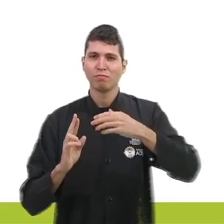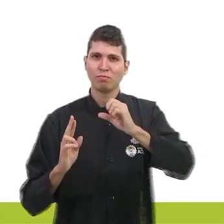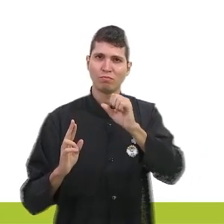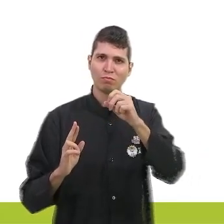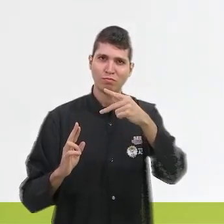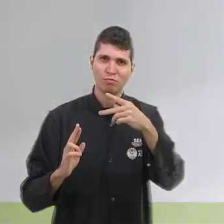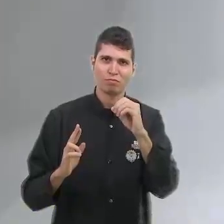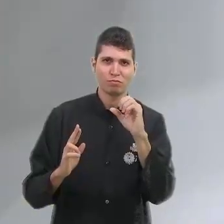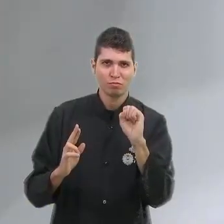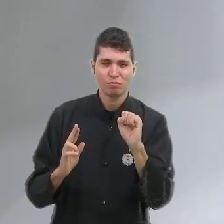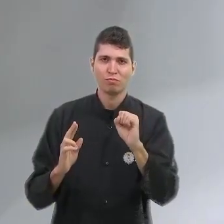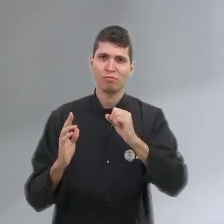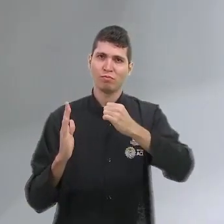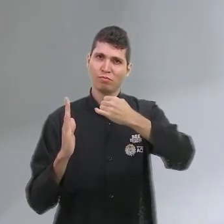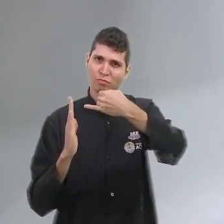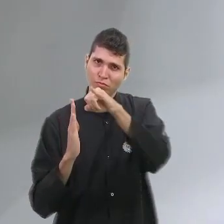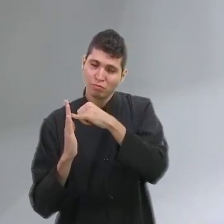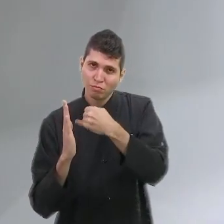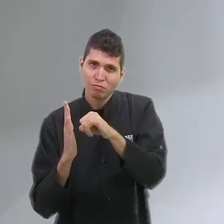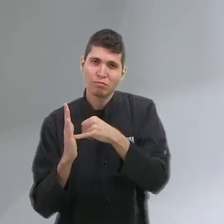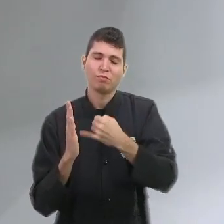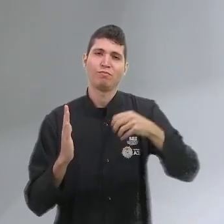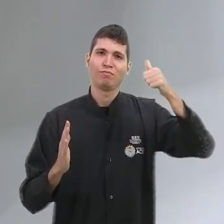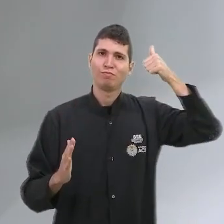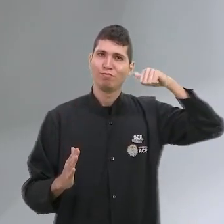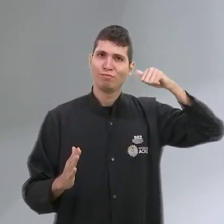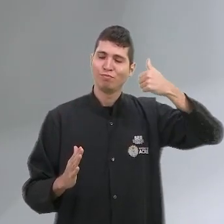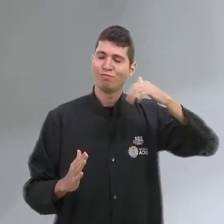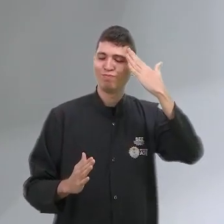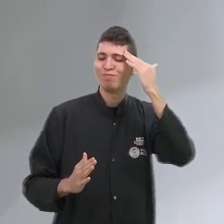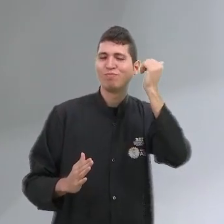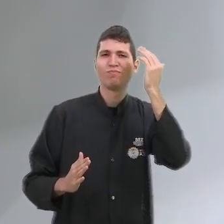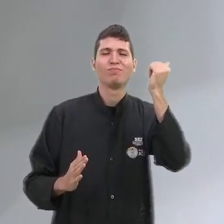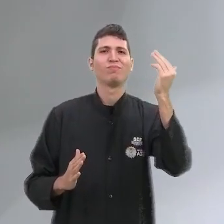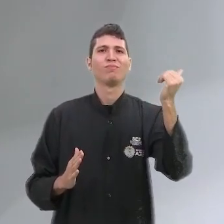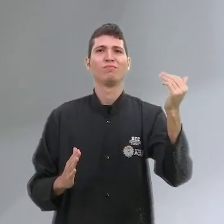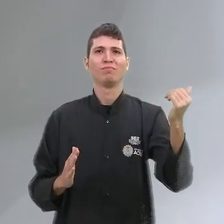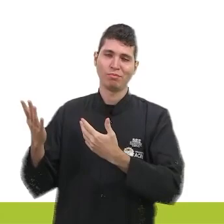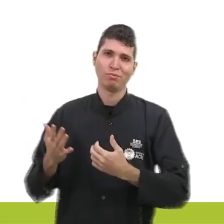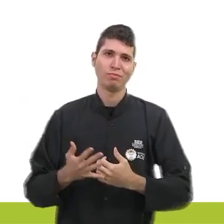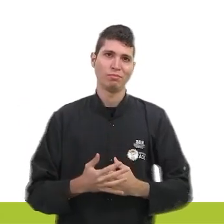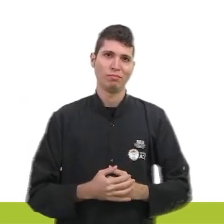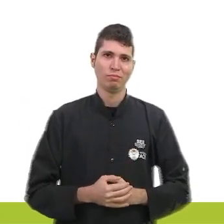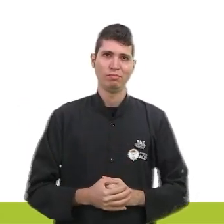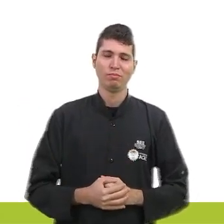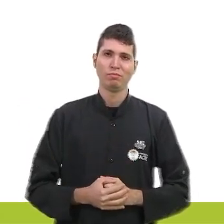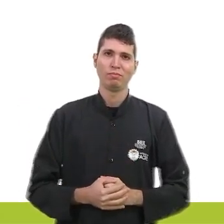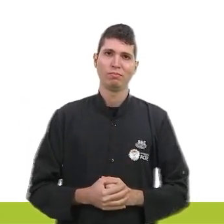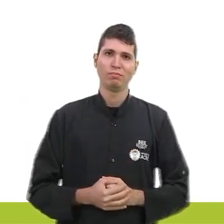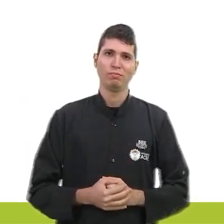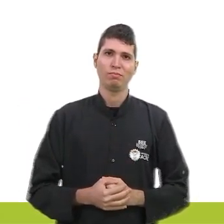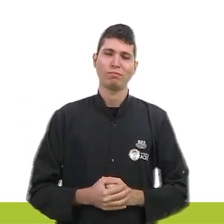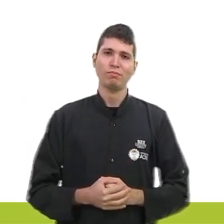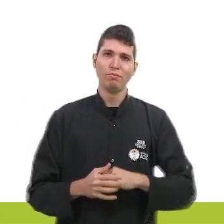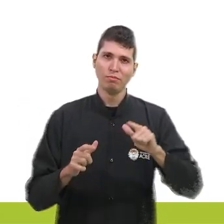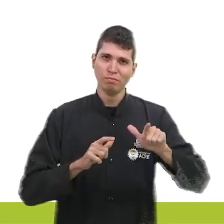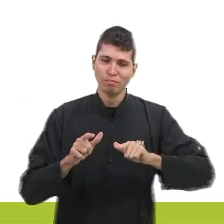E o pós-impressionismo, ele traz as mesmas características do impressionismo, que é a questão